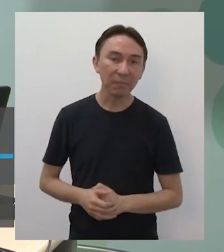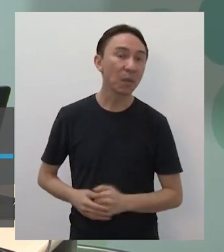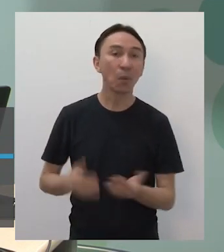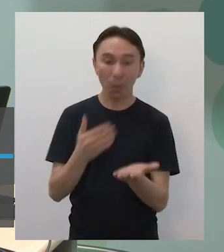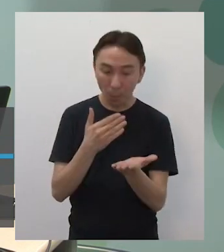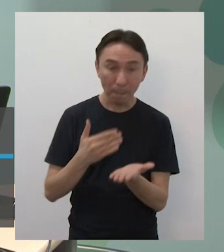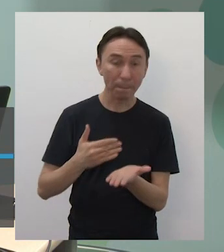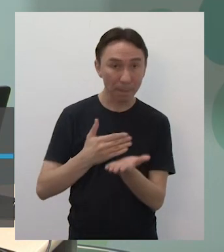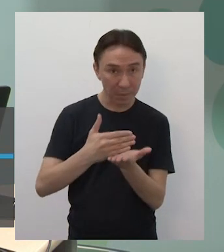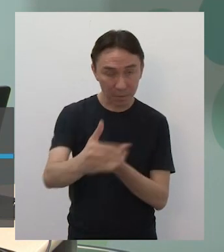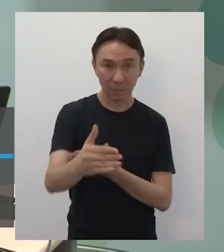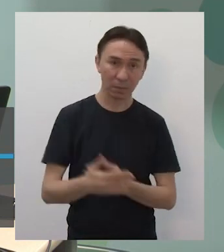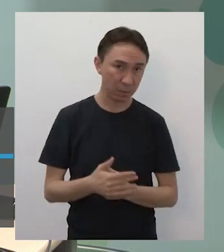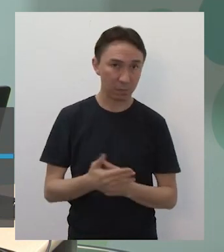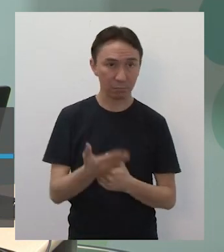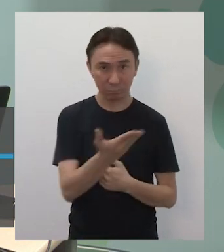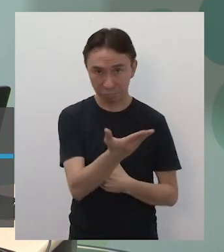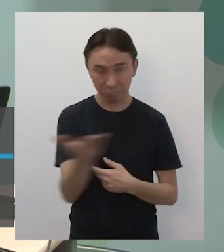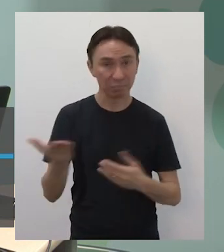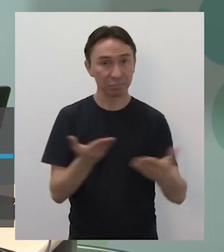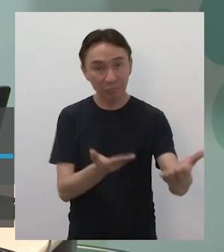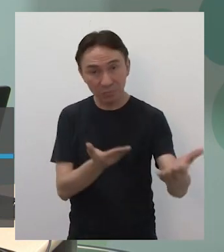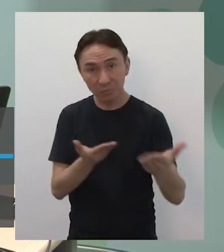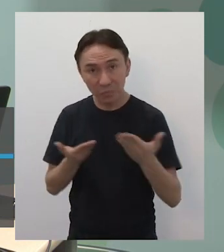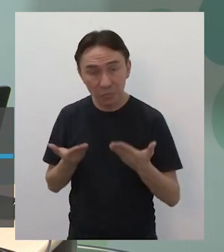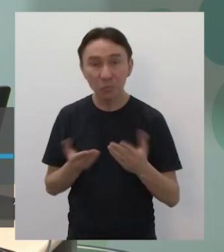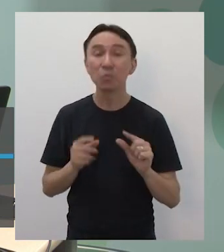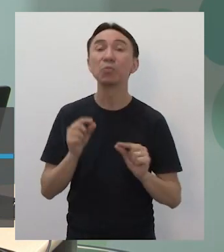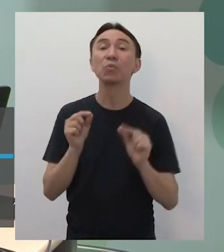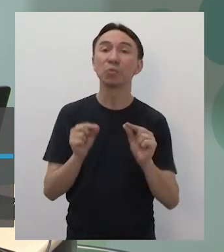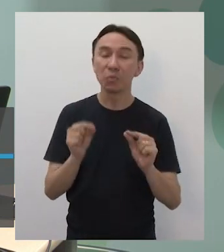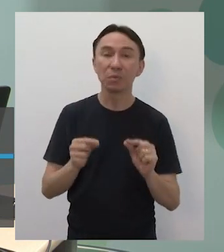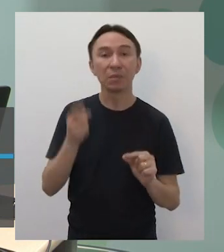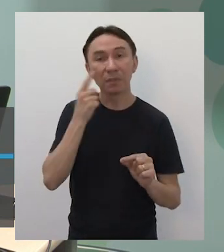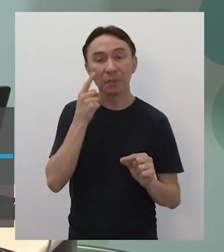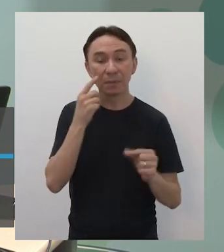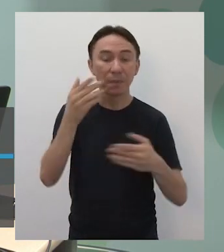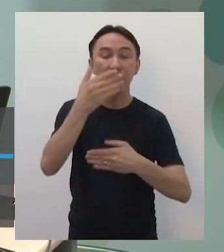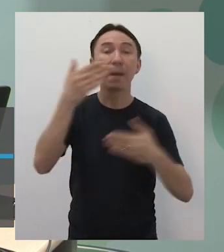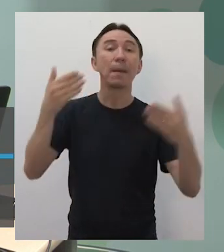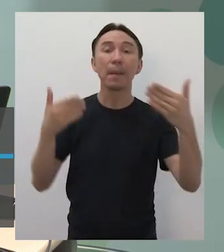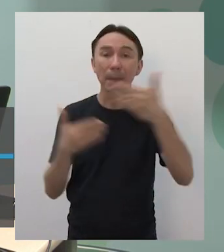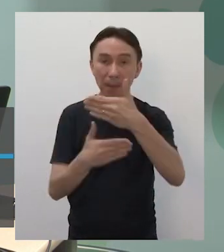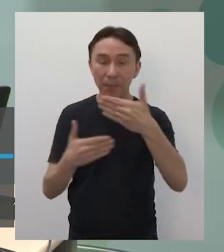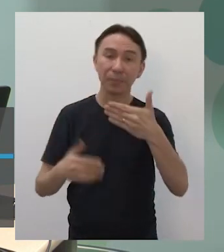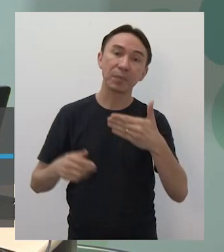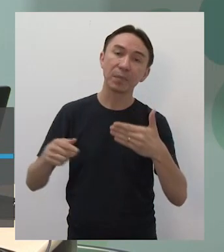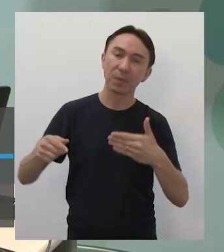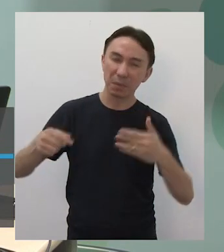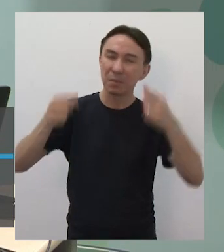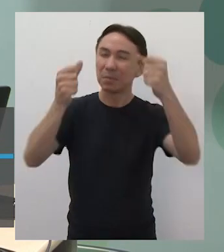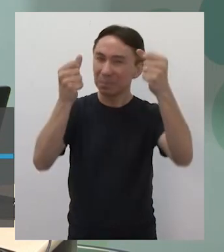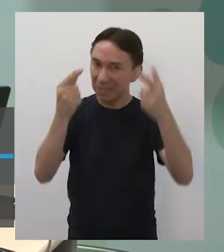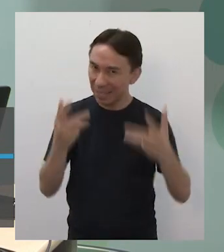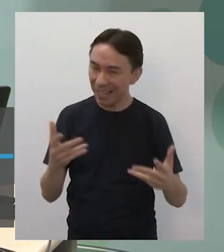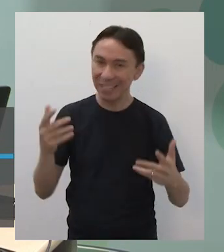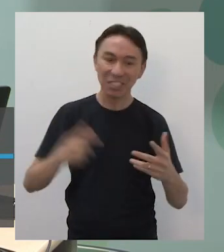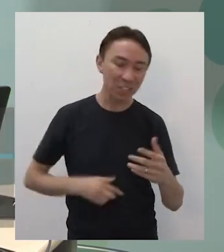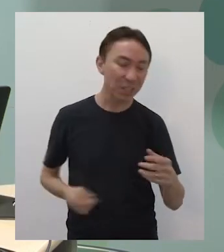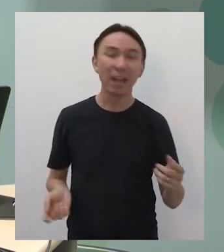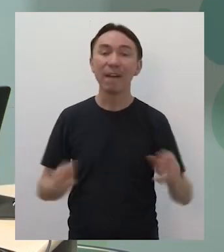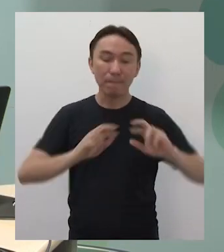de conversa, convido vocês a verem com a gente um slide na qual a gente vai explicar um pouquinho dessa macrocompetência abertura ao